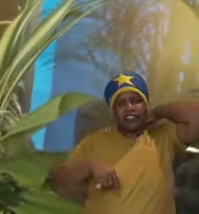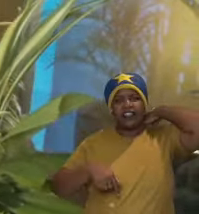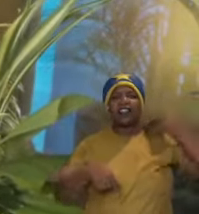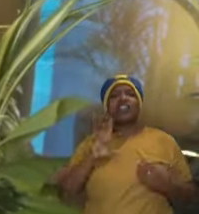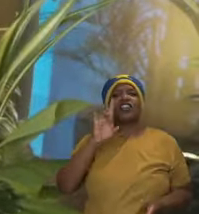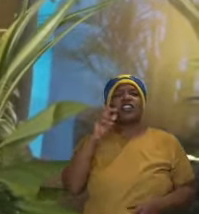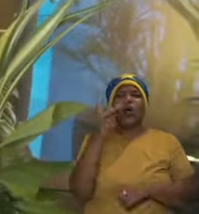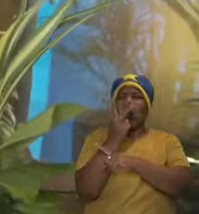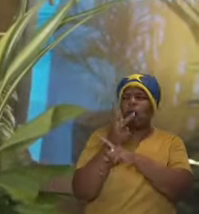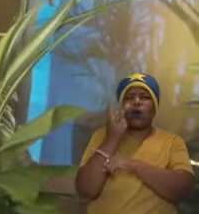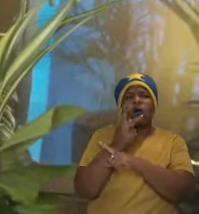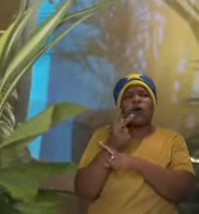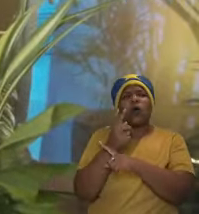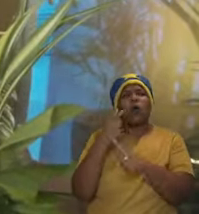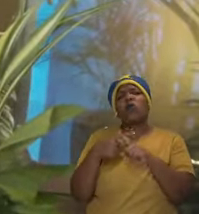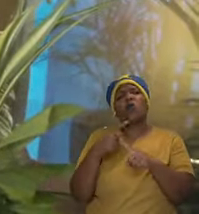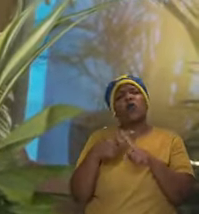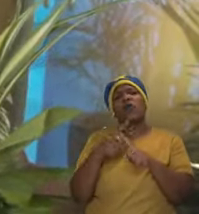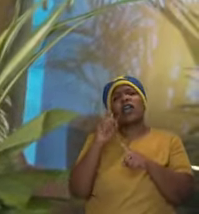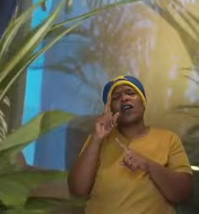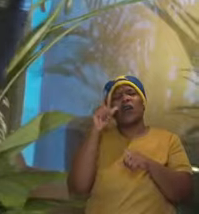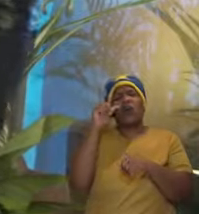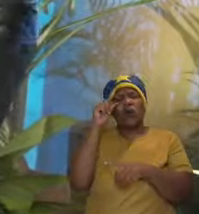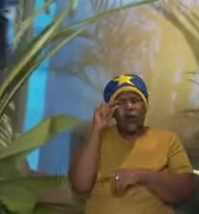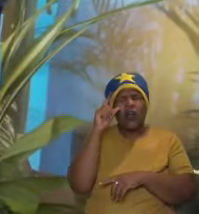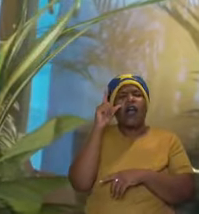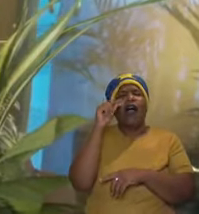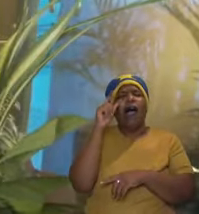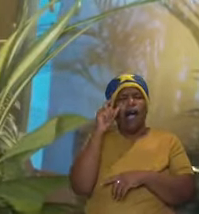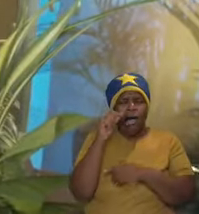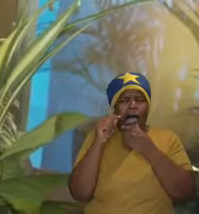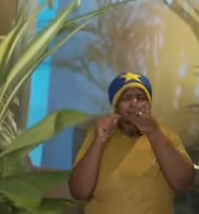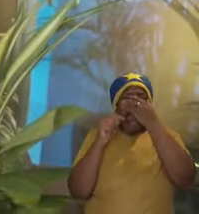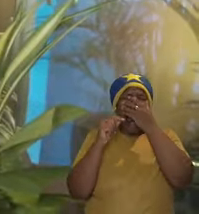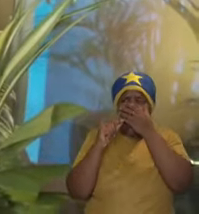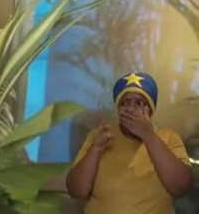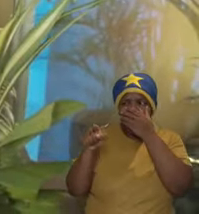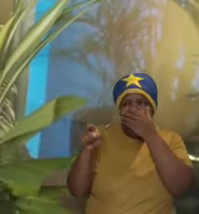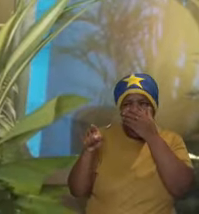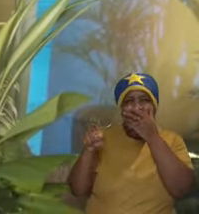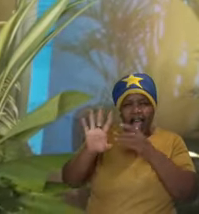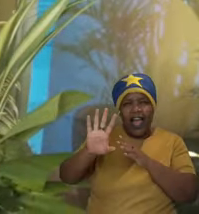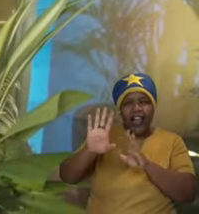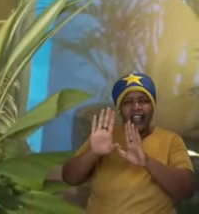só procurando motivo pra não dormir. O conveniência ali já vai abrir.